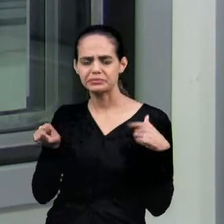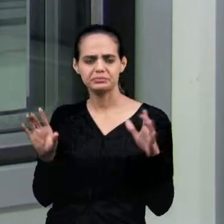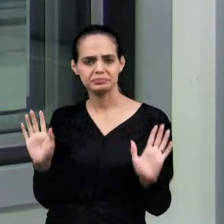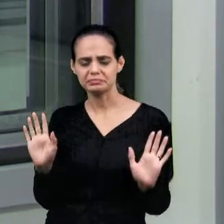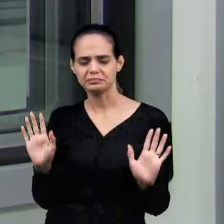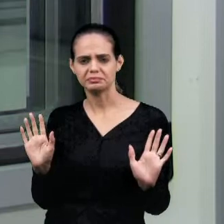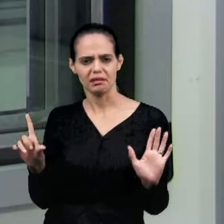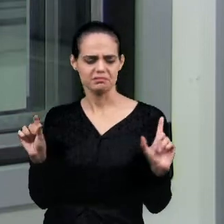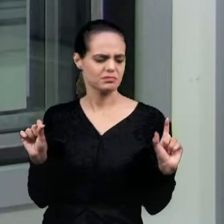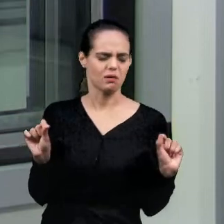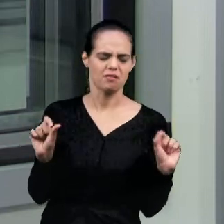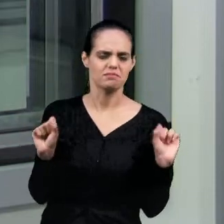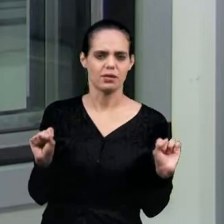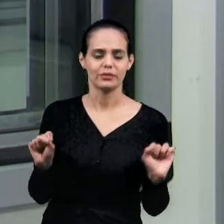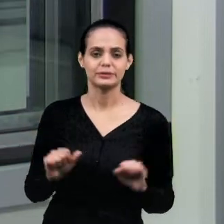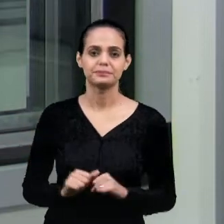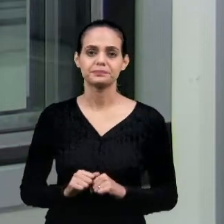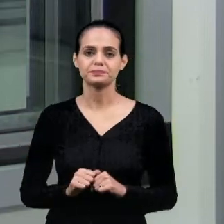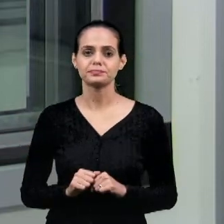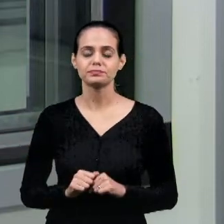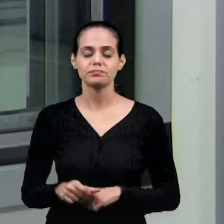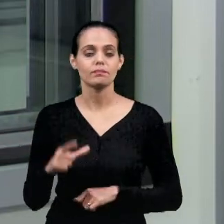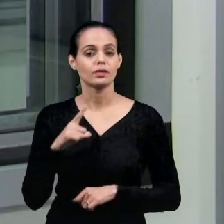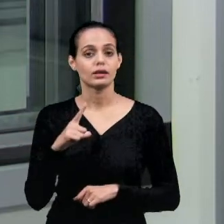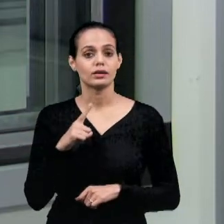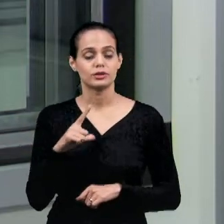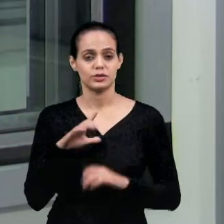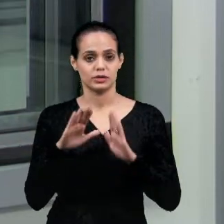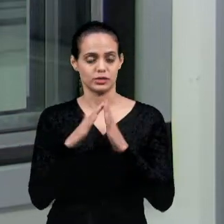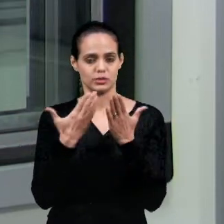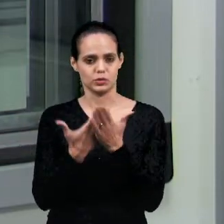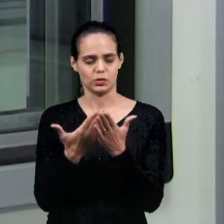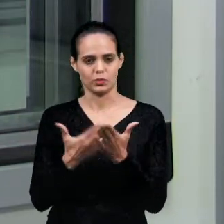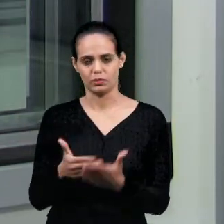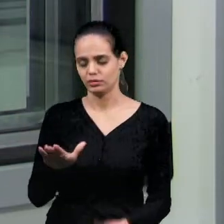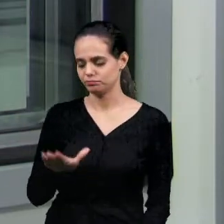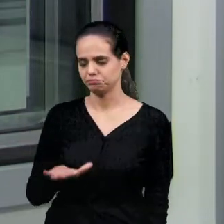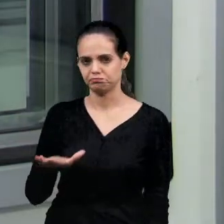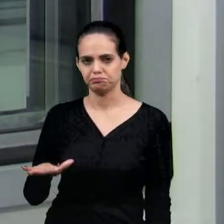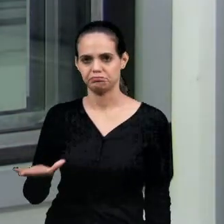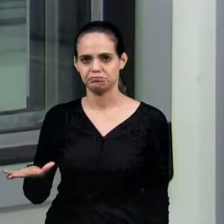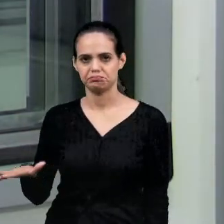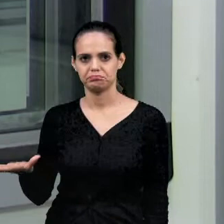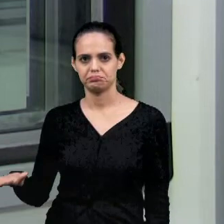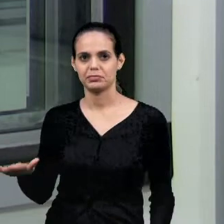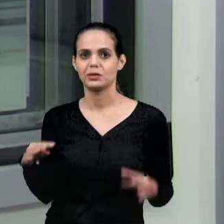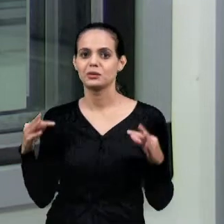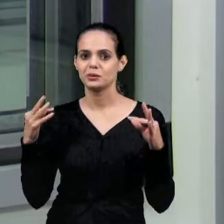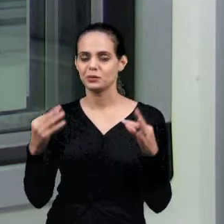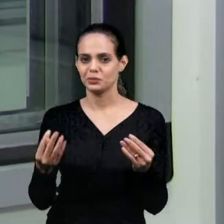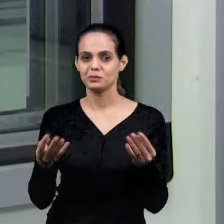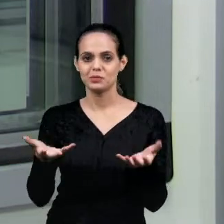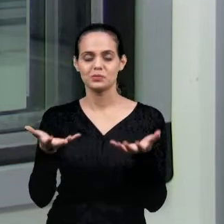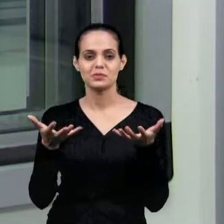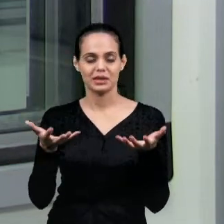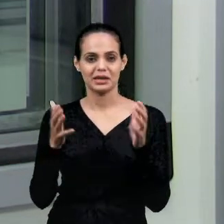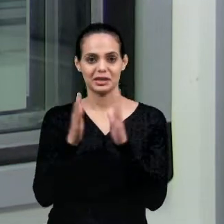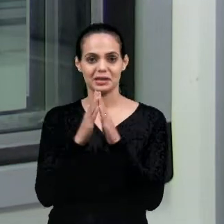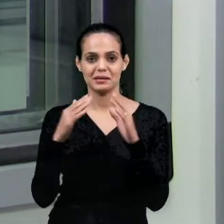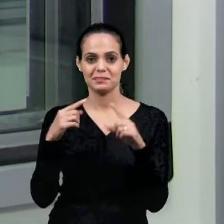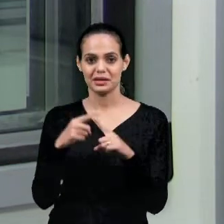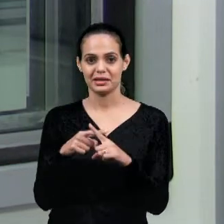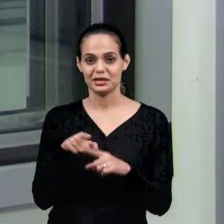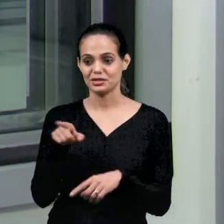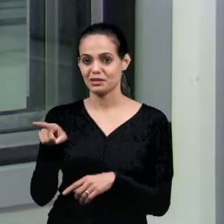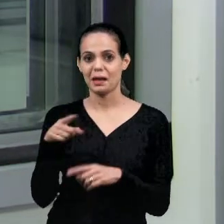já era escola infantil, de crianças, e todo mundo quis ir para a igreja da minha mãe, né?